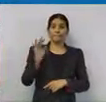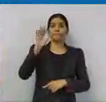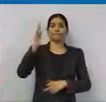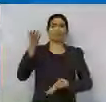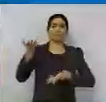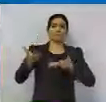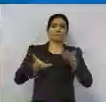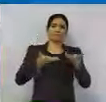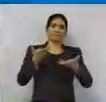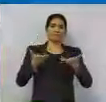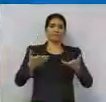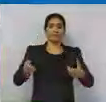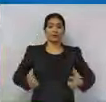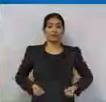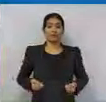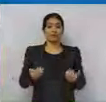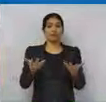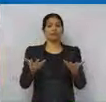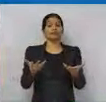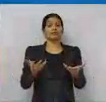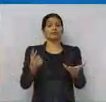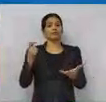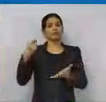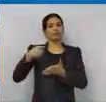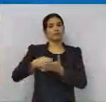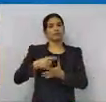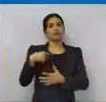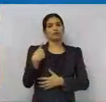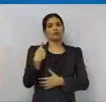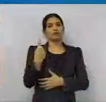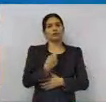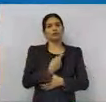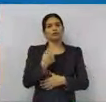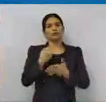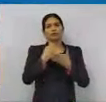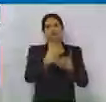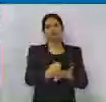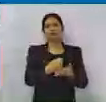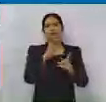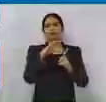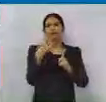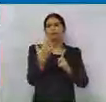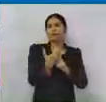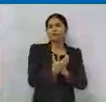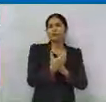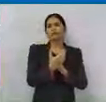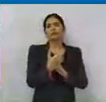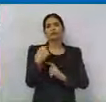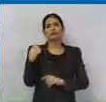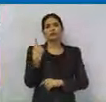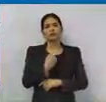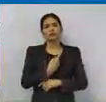mil pessoas. As pessoas que nós estamos colocando são dessa comunidade onde nós vamos